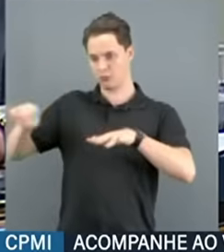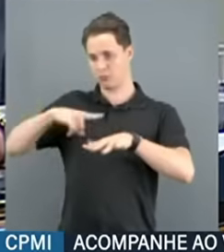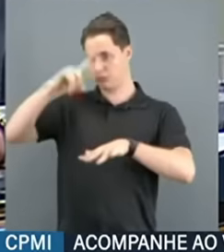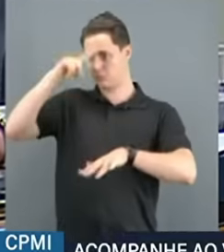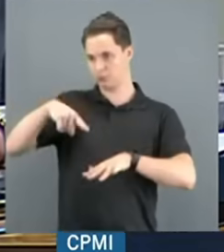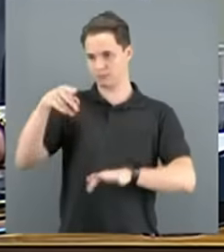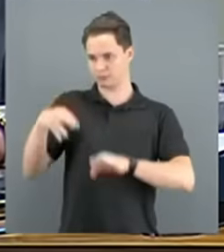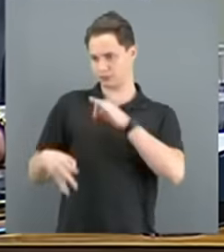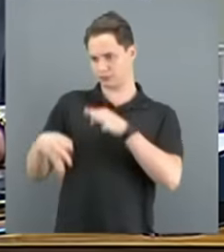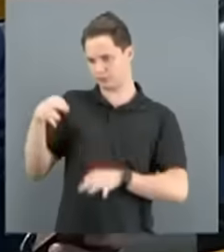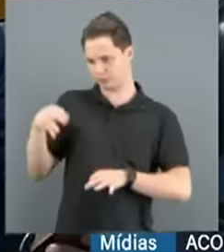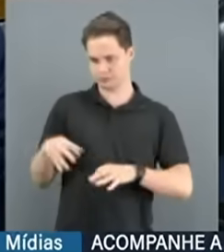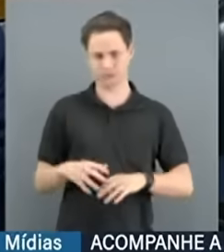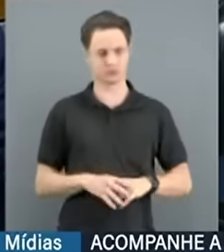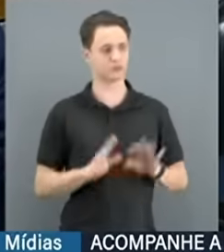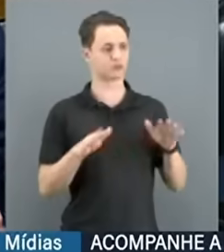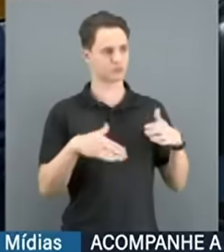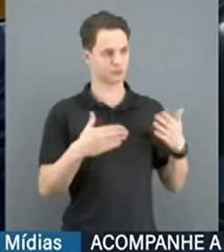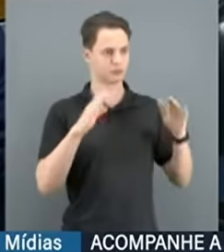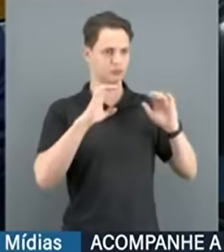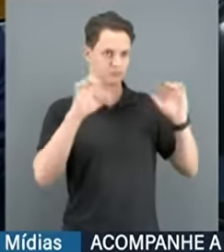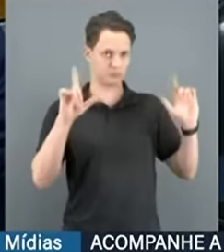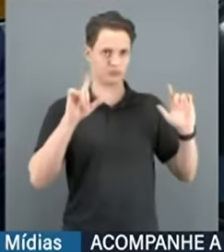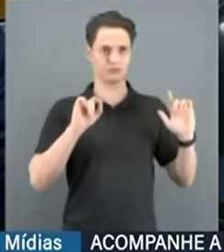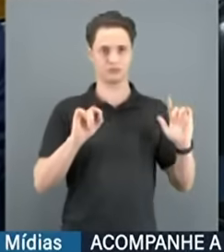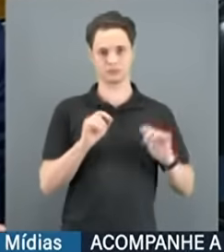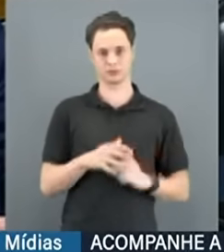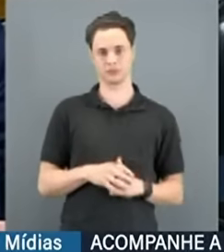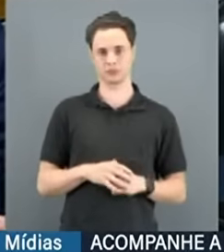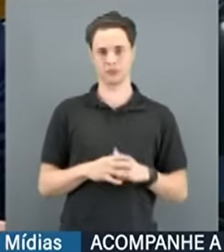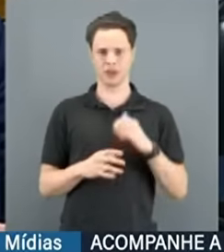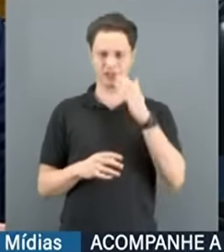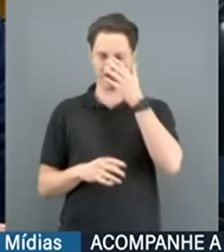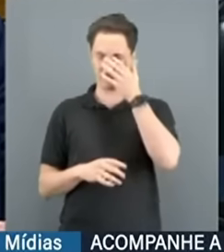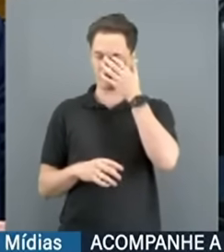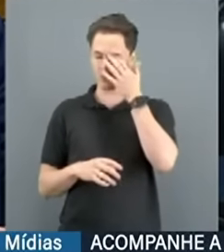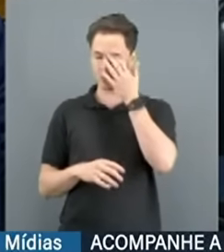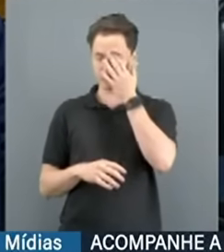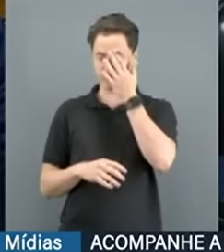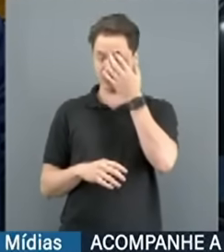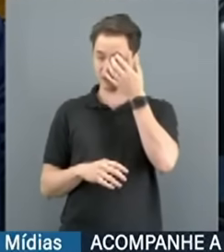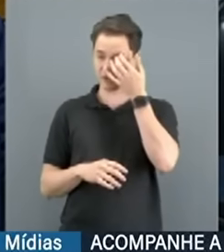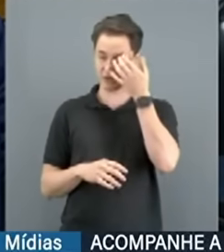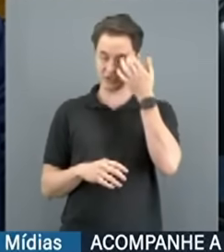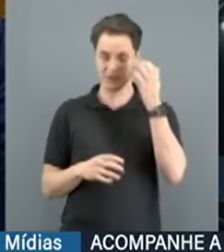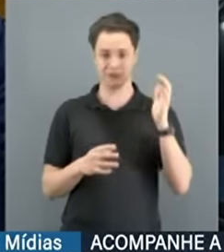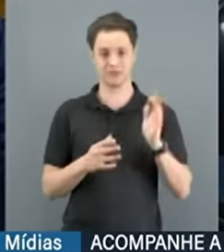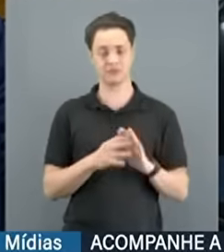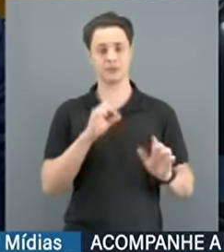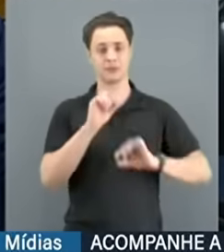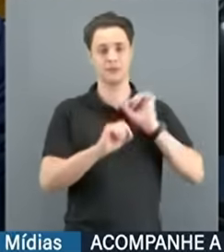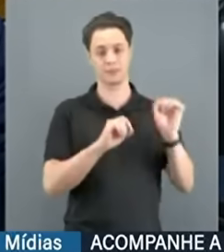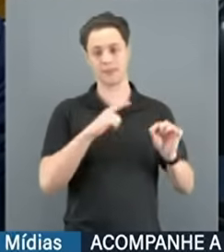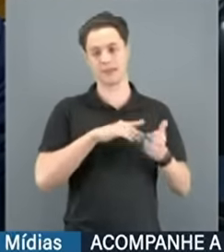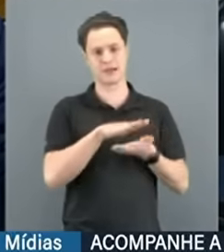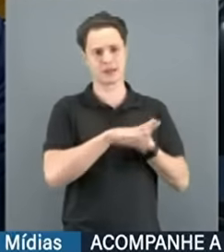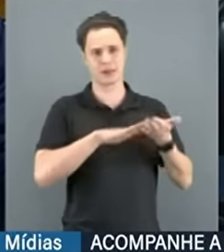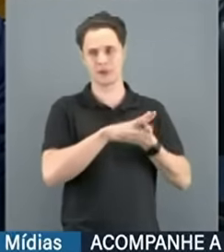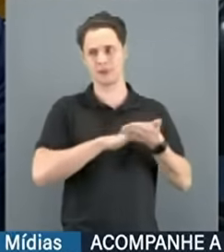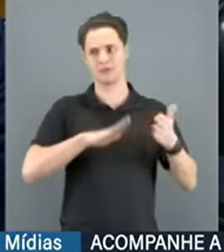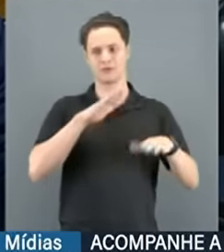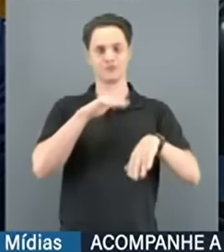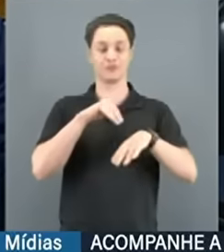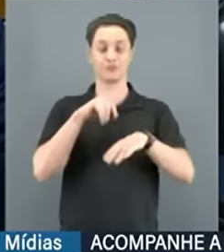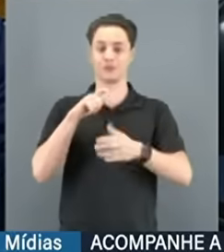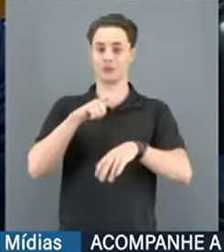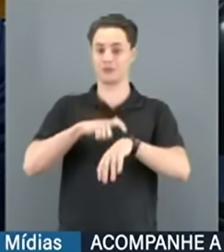judicial. Então, obviamente, ele não tomou medidas porque tinha um vazamento constitucional, porque nada até aquele momento